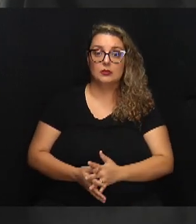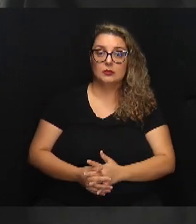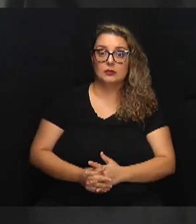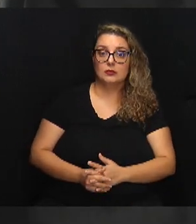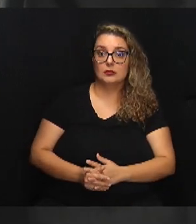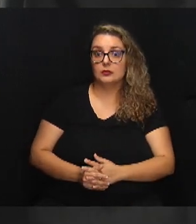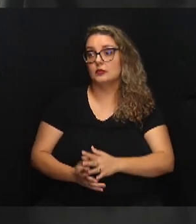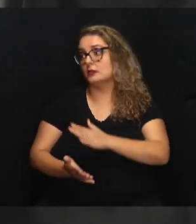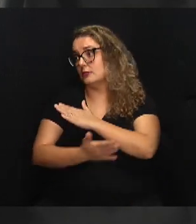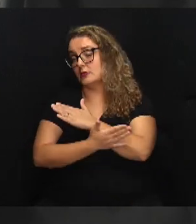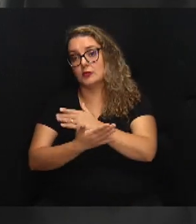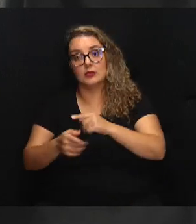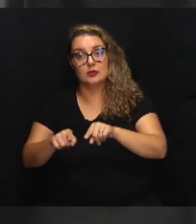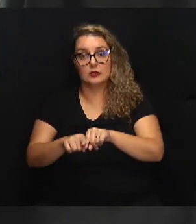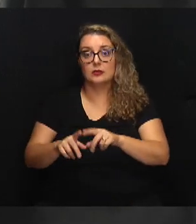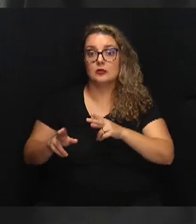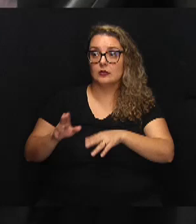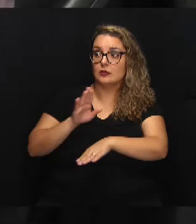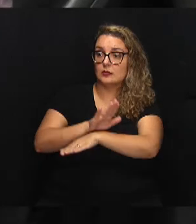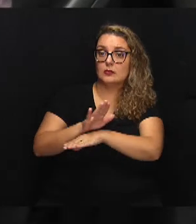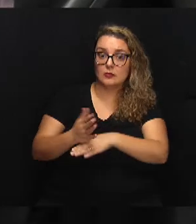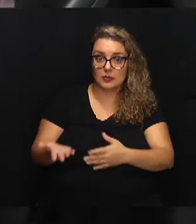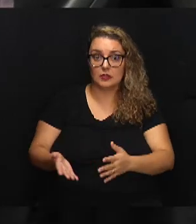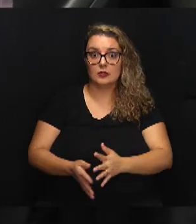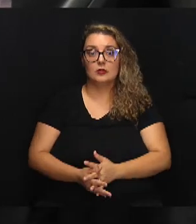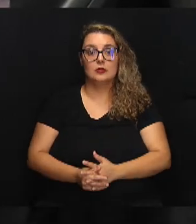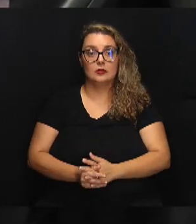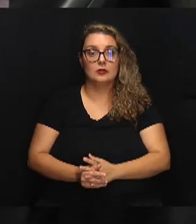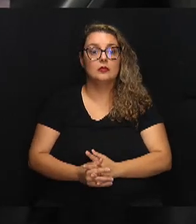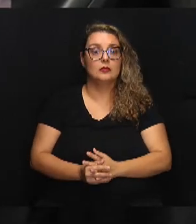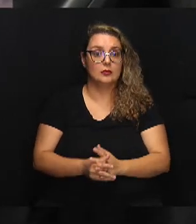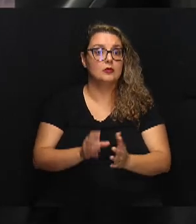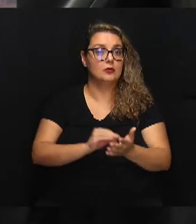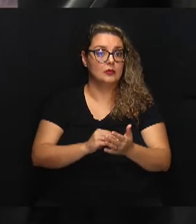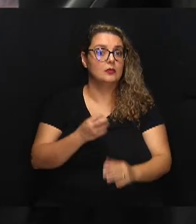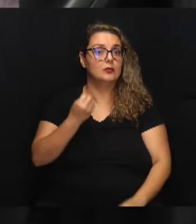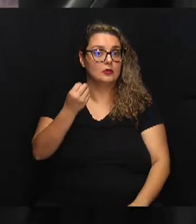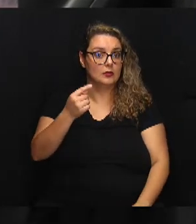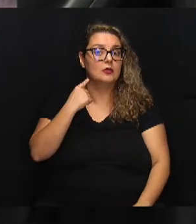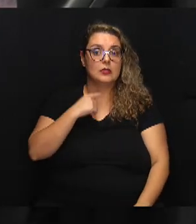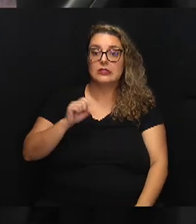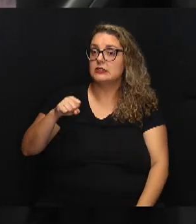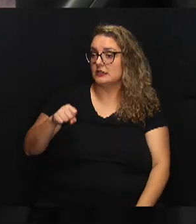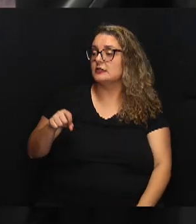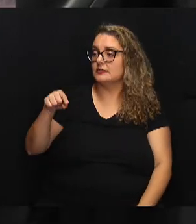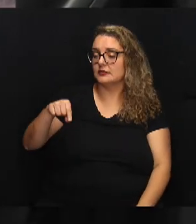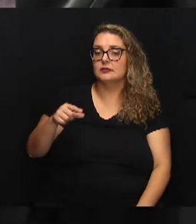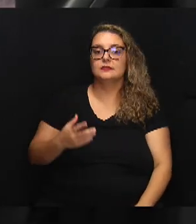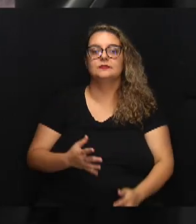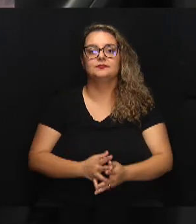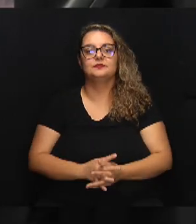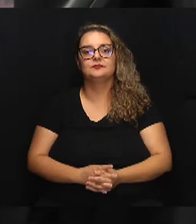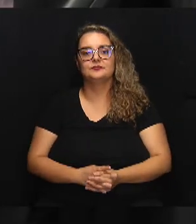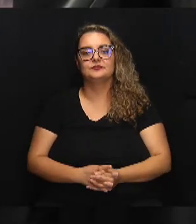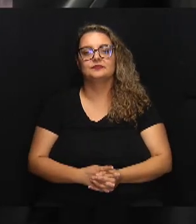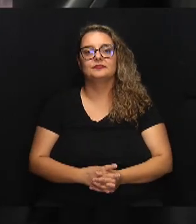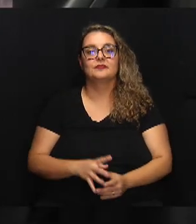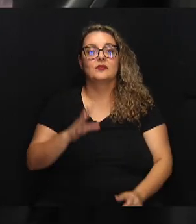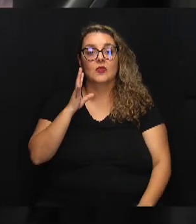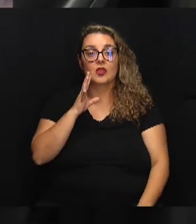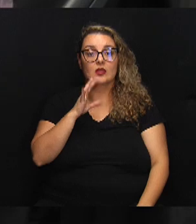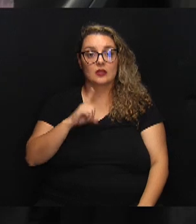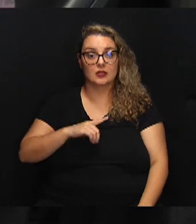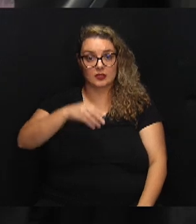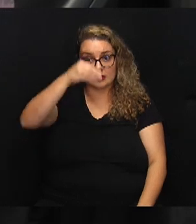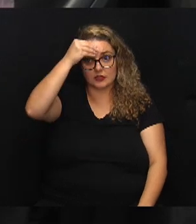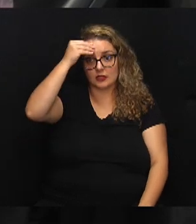orienta também, né? Assim como eu faço com ele. O último encontro de vocês foi também foi nessa na viagem de viagem, Minas. foi sim, foi. Entendi. Ah, legal. Tem